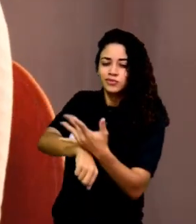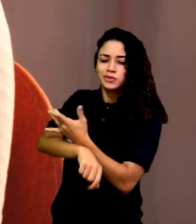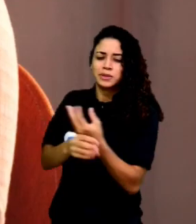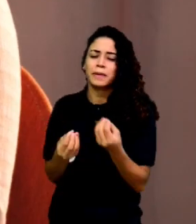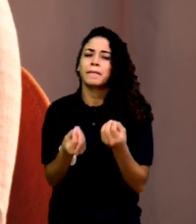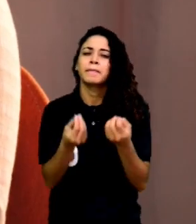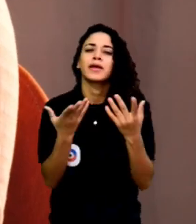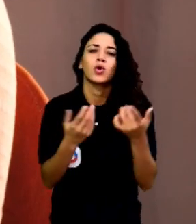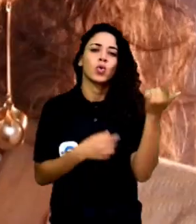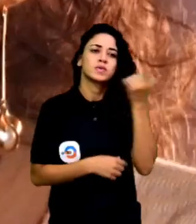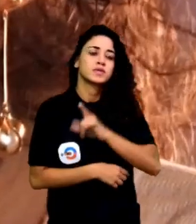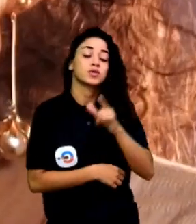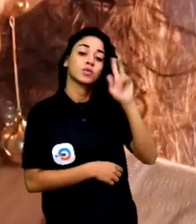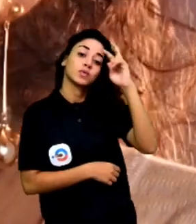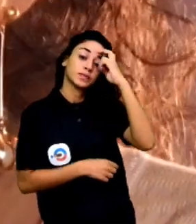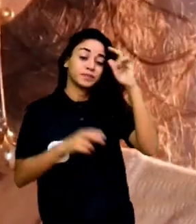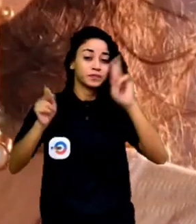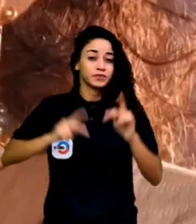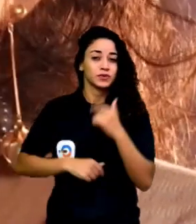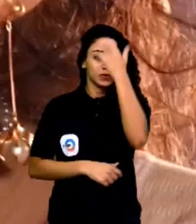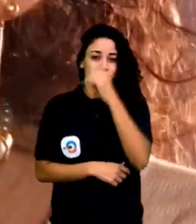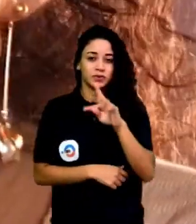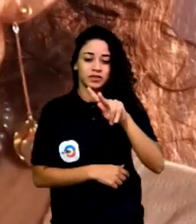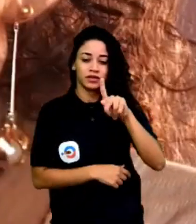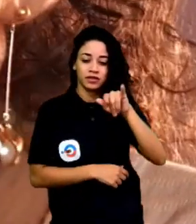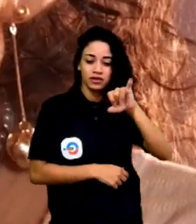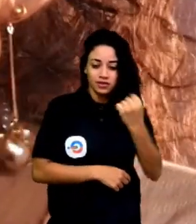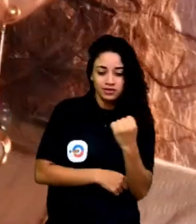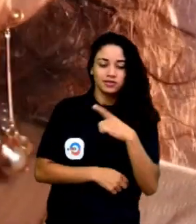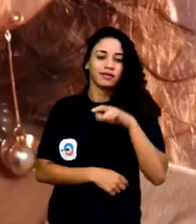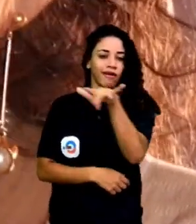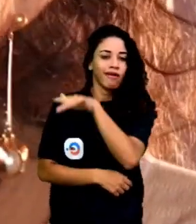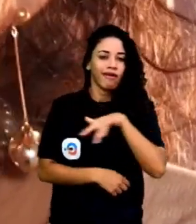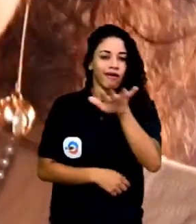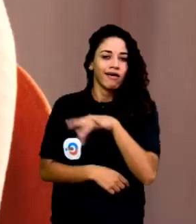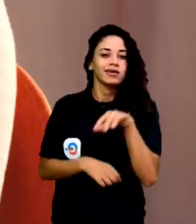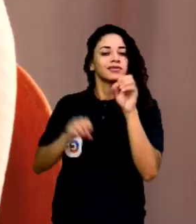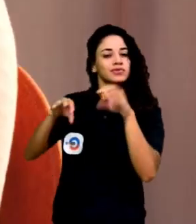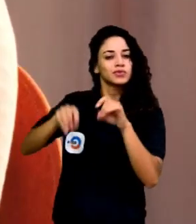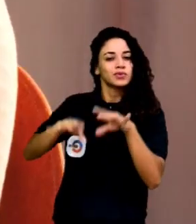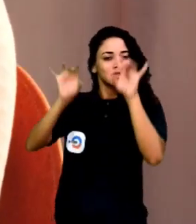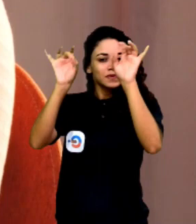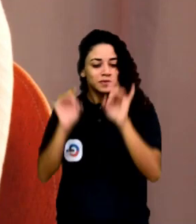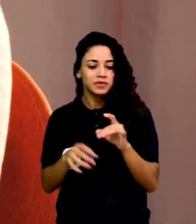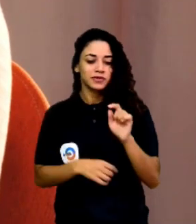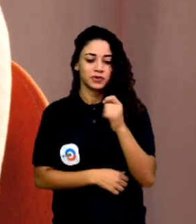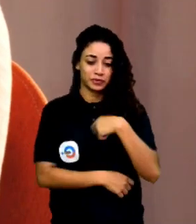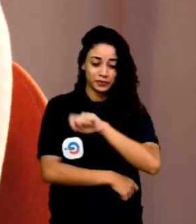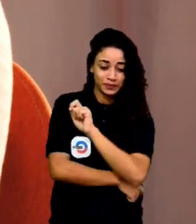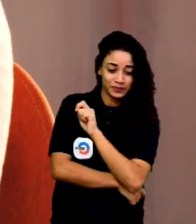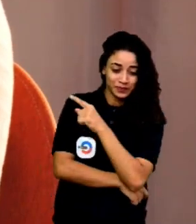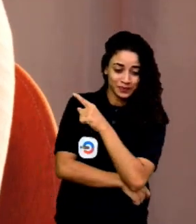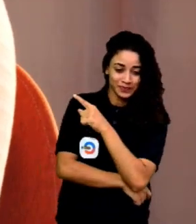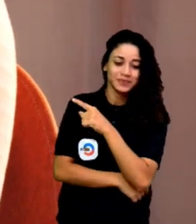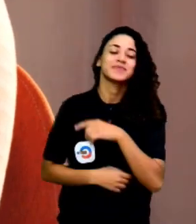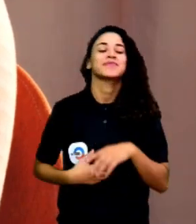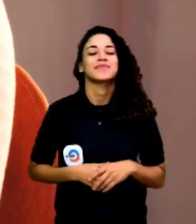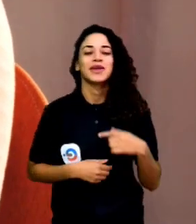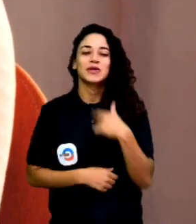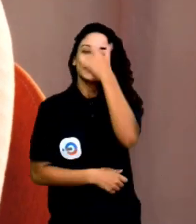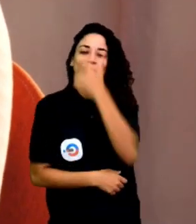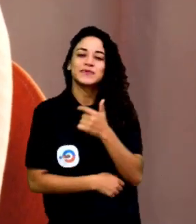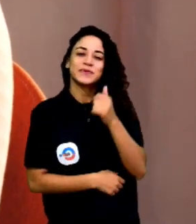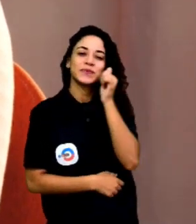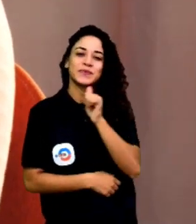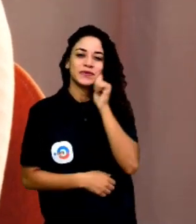promoção de uma cultura de paz. Eu sou Thaís Luz, atuo na área da educação especial. Esse é o meu sinal. Eu sou uma